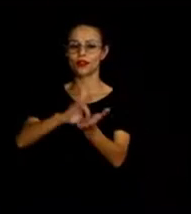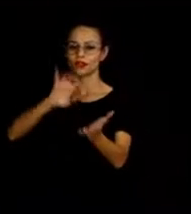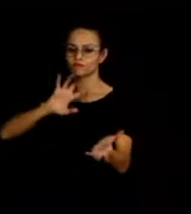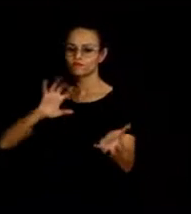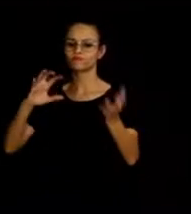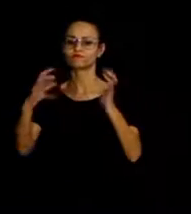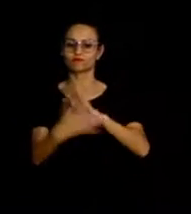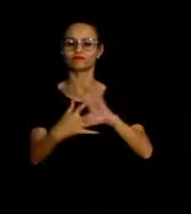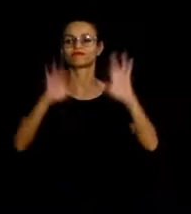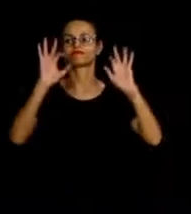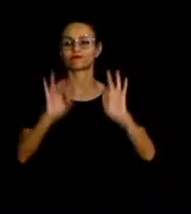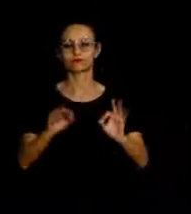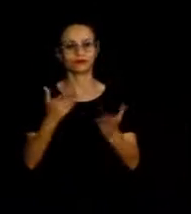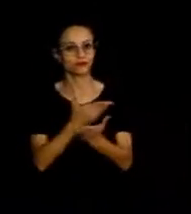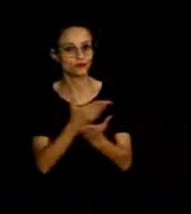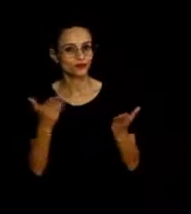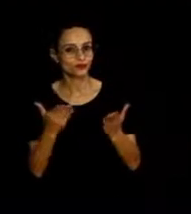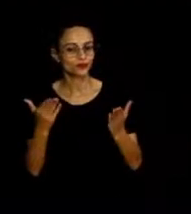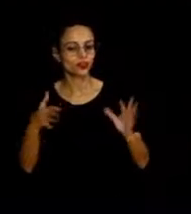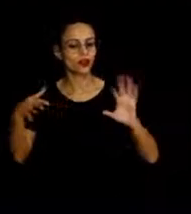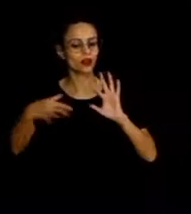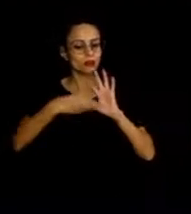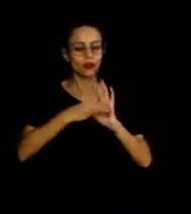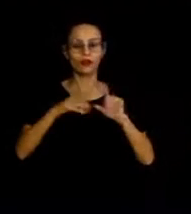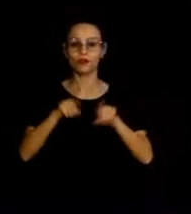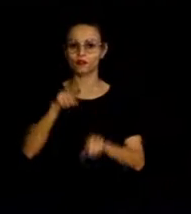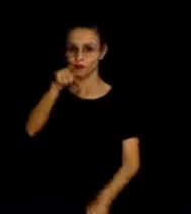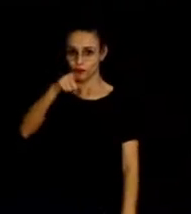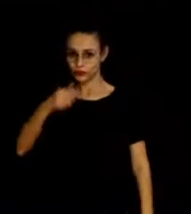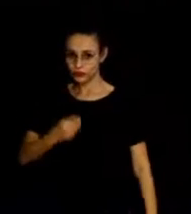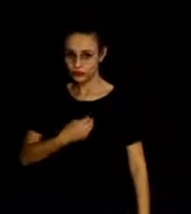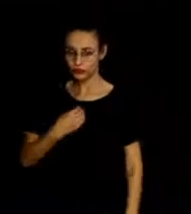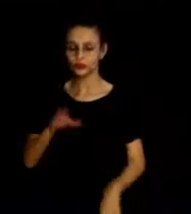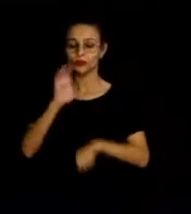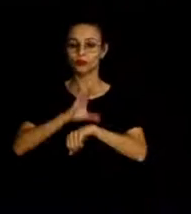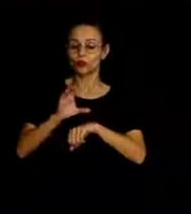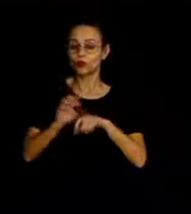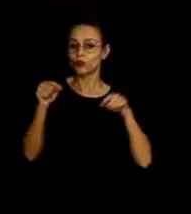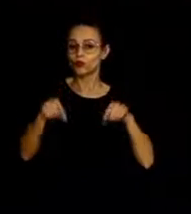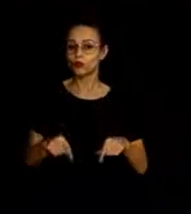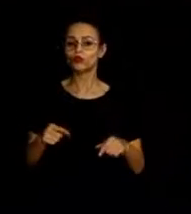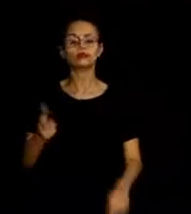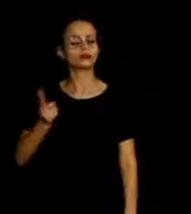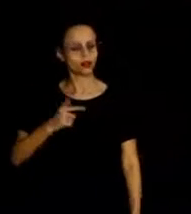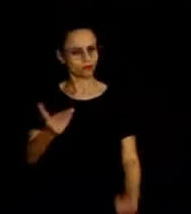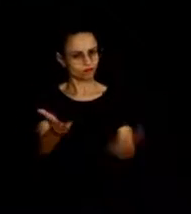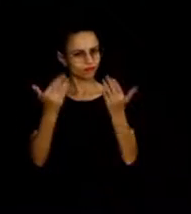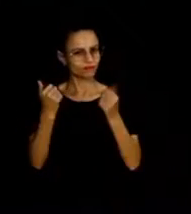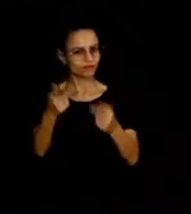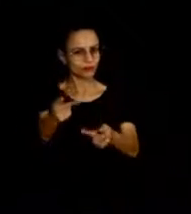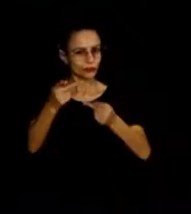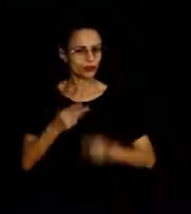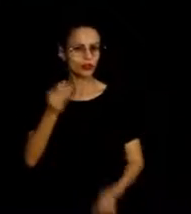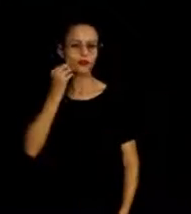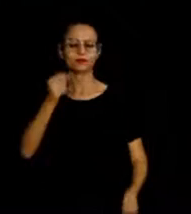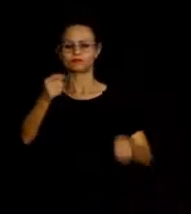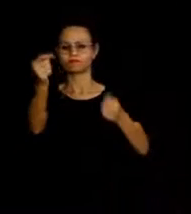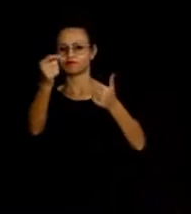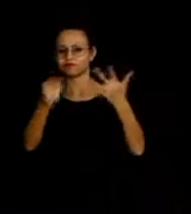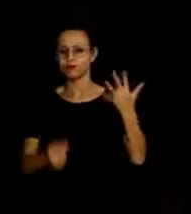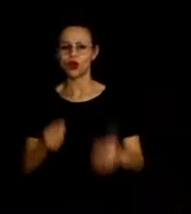certamente passará por você você no curso terá a oportunidade será convidado em ele